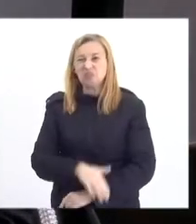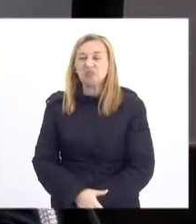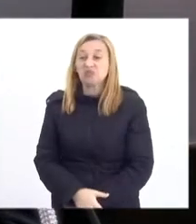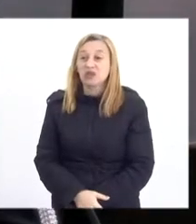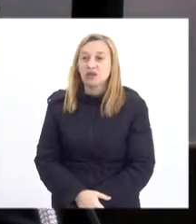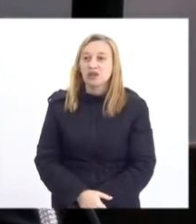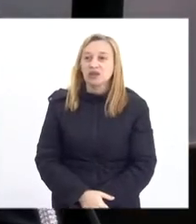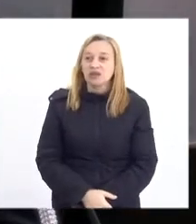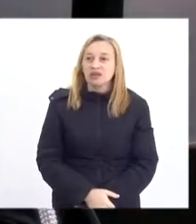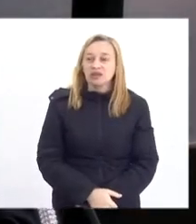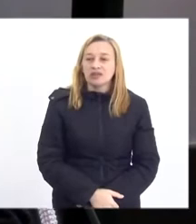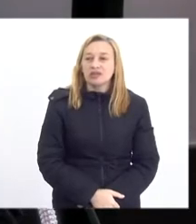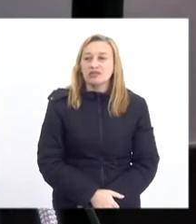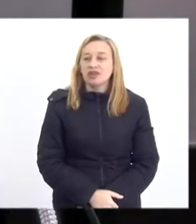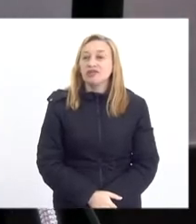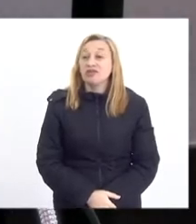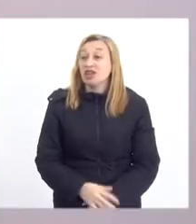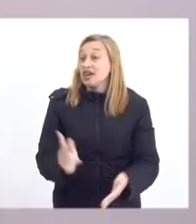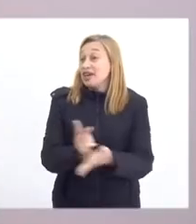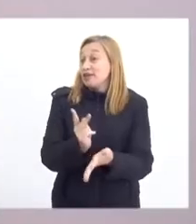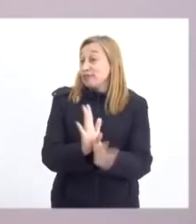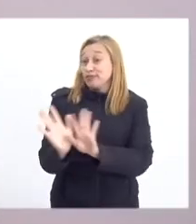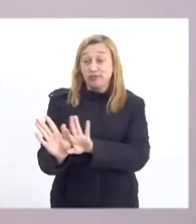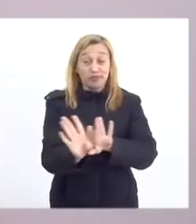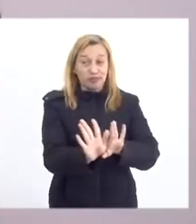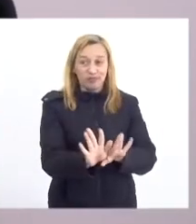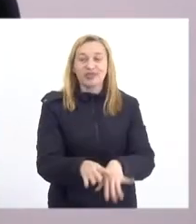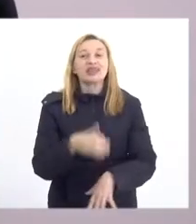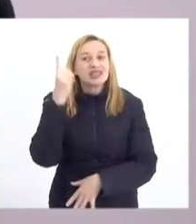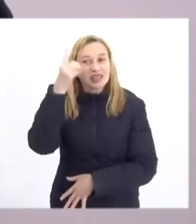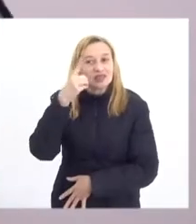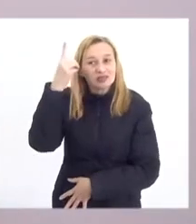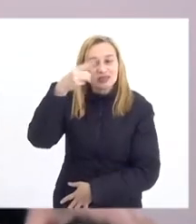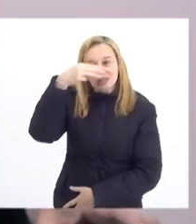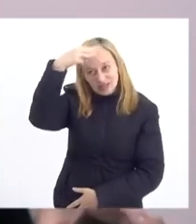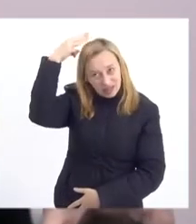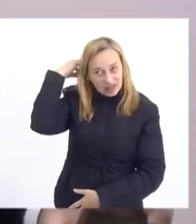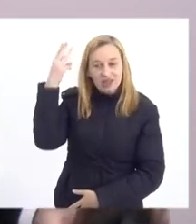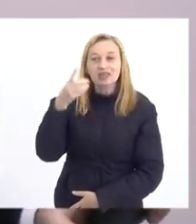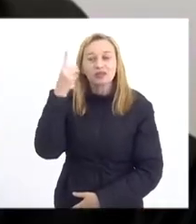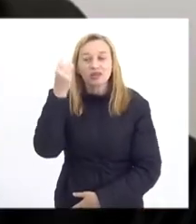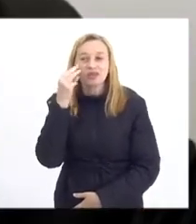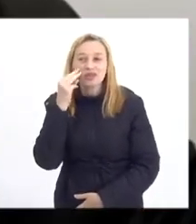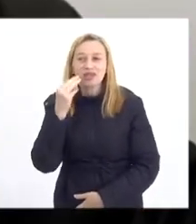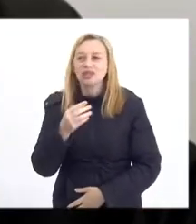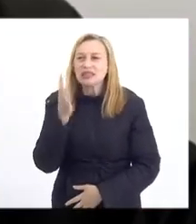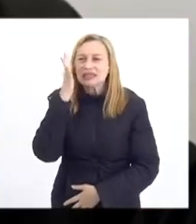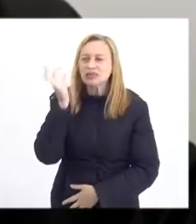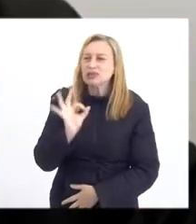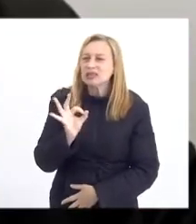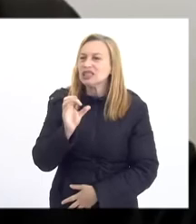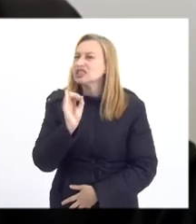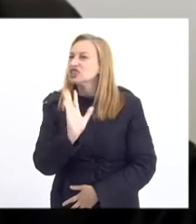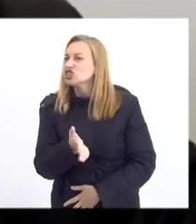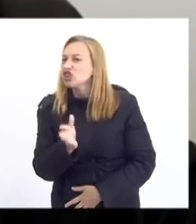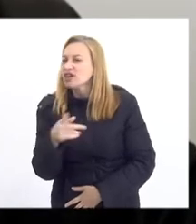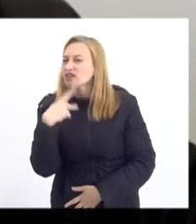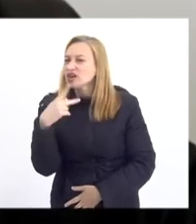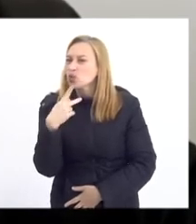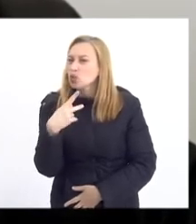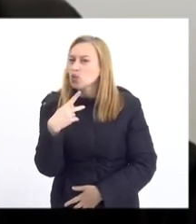não promover deputado o negacionismo. Pacheco. Só isso. Deputado Márcio Pacheco? Deputado Valdec. Não sei se Vossa Excelência já falou e eu me